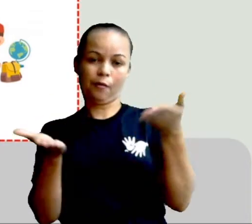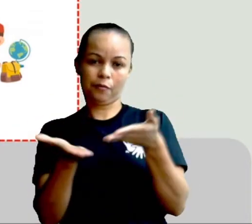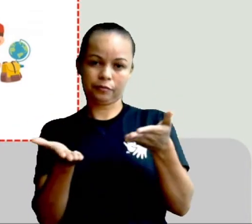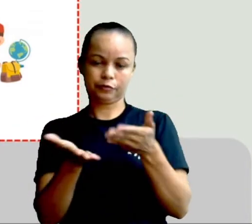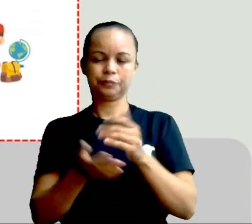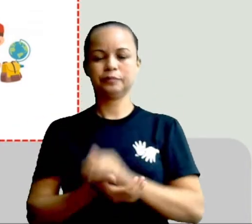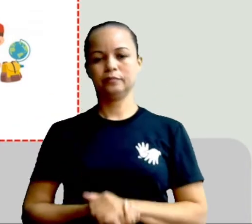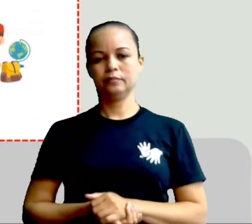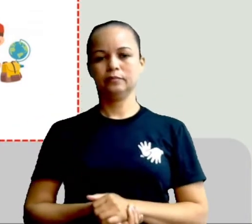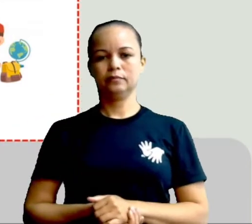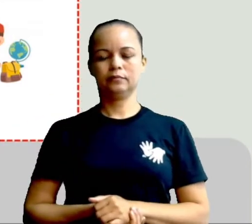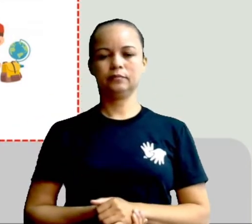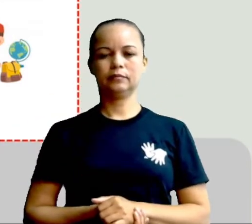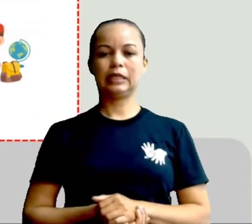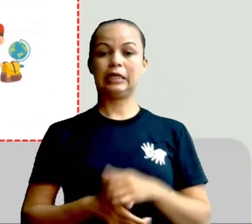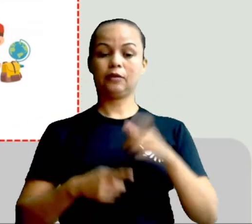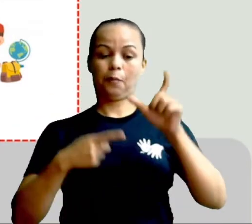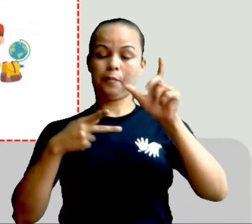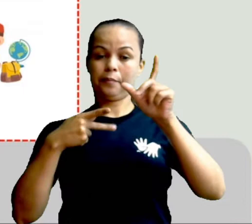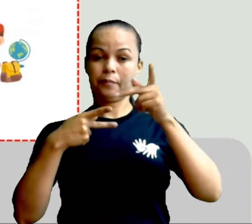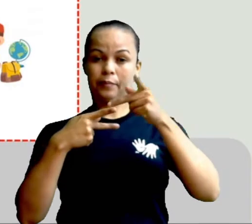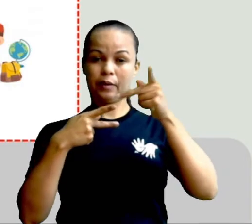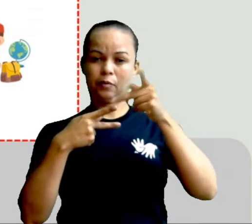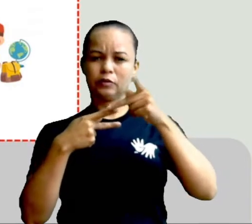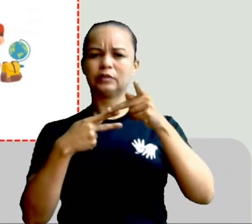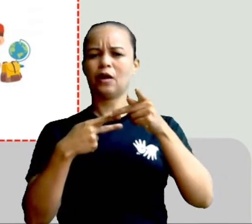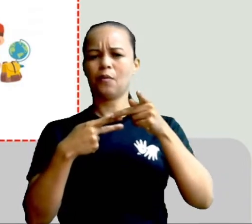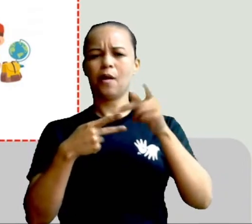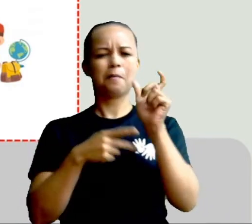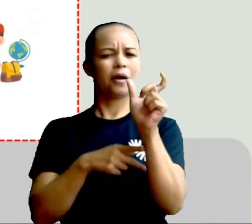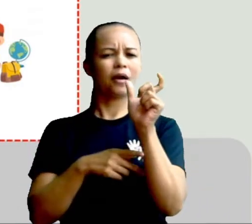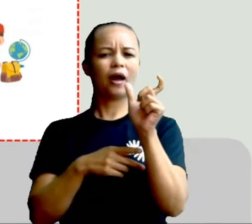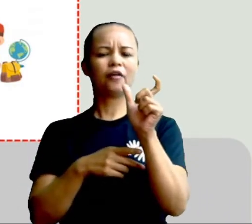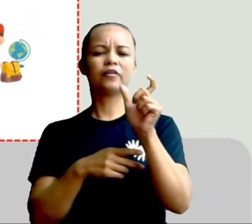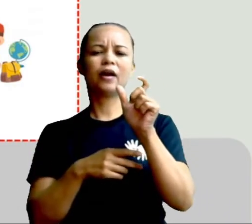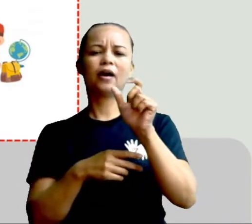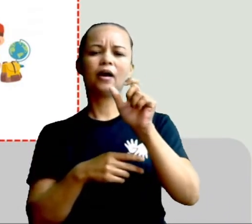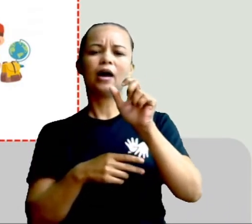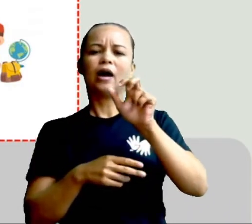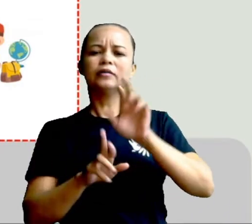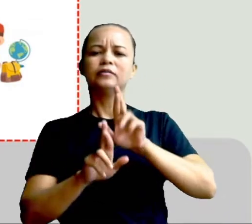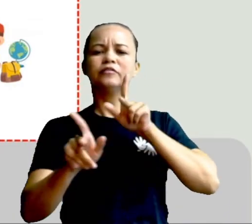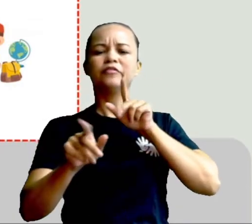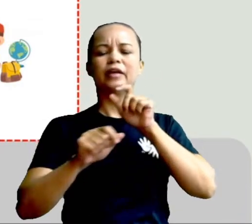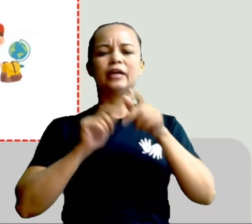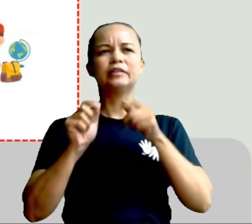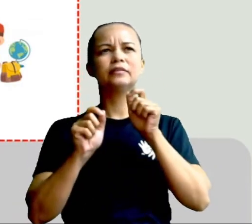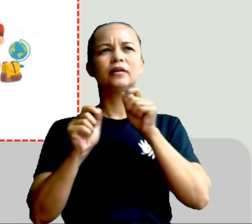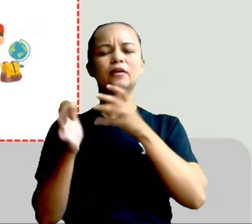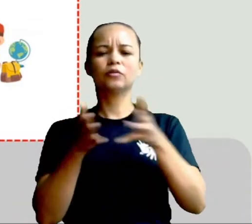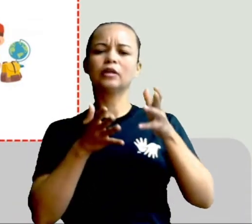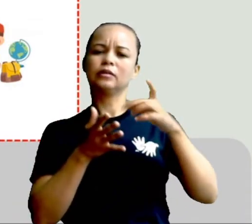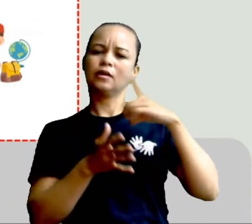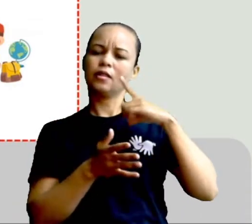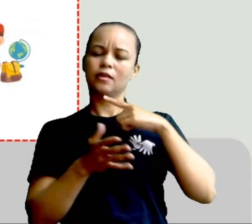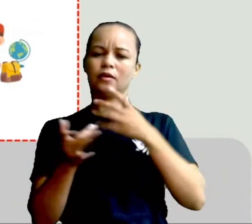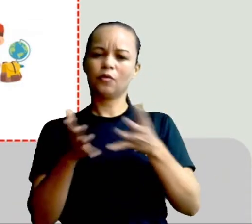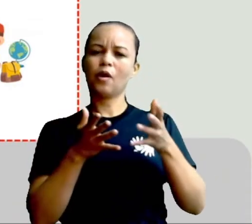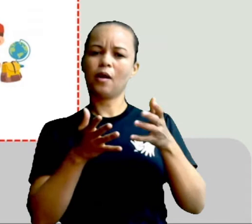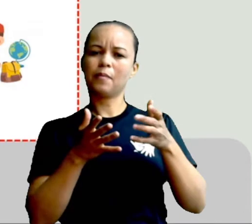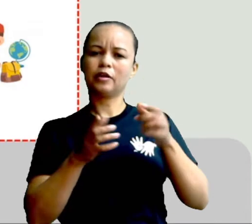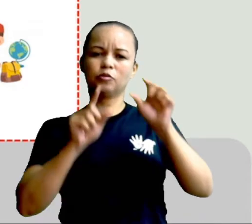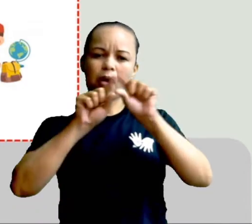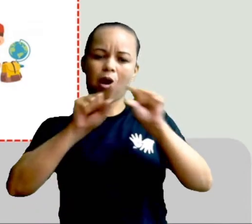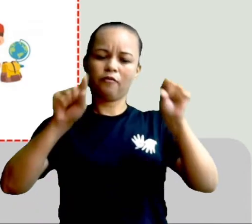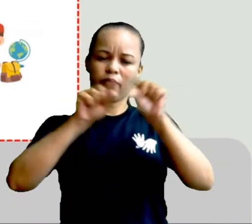hoje. Então, preposição é uma palavra invariável que estabelece relação entre termos de uma mesma